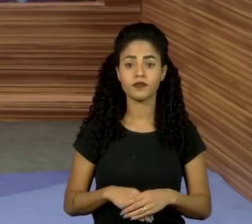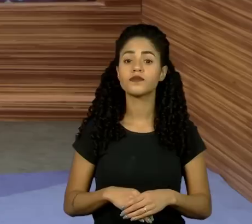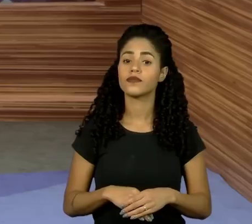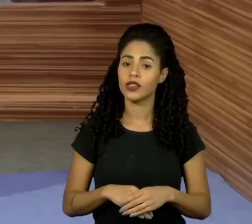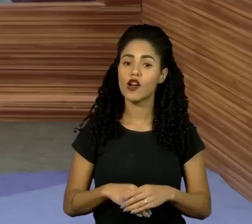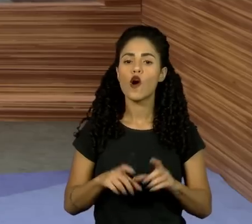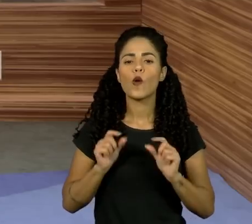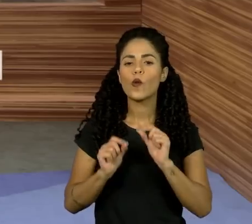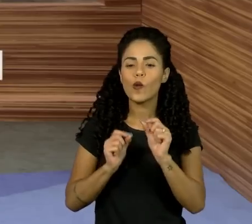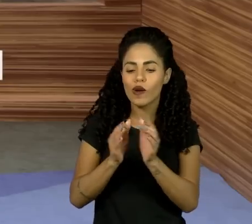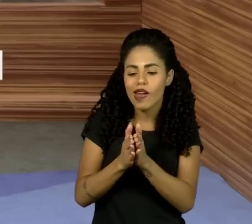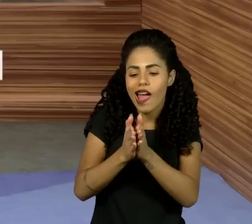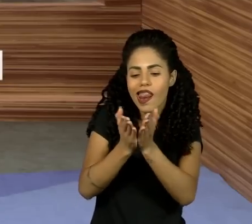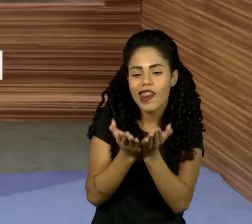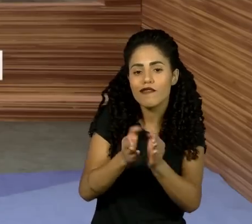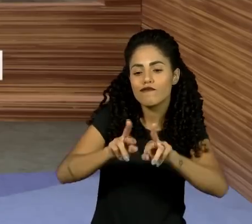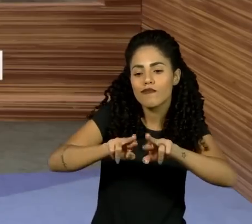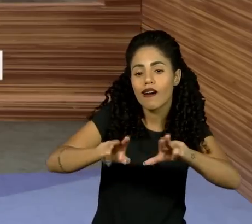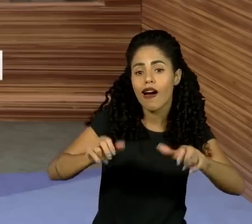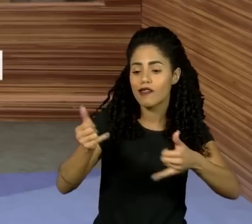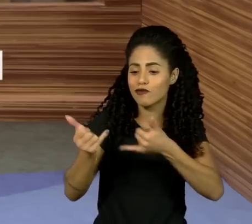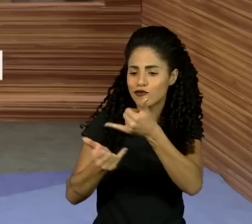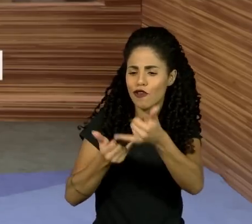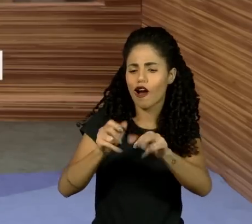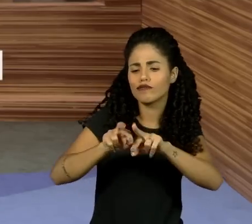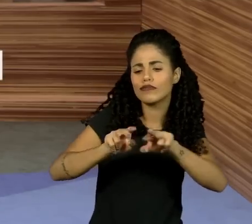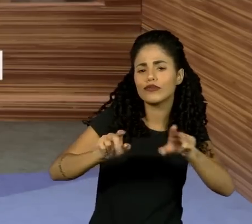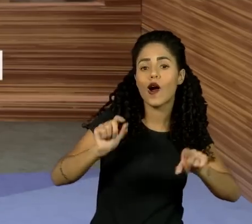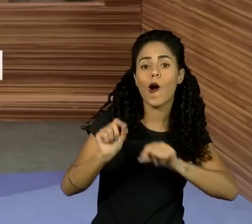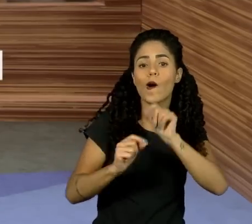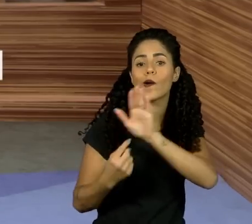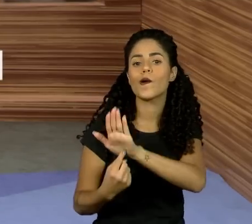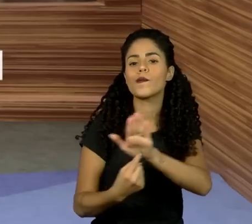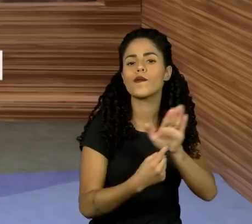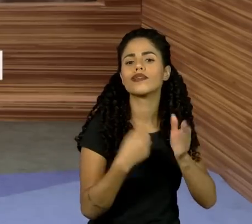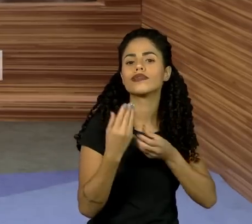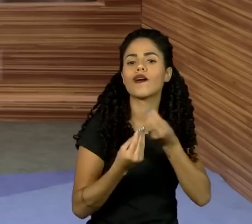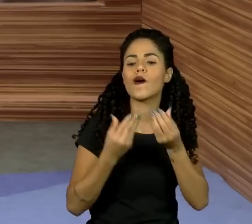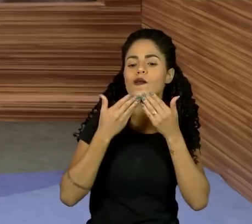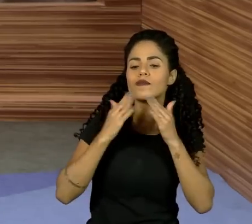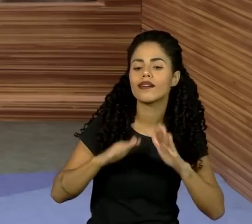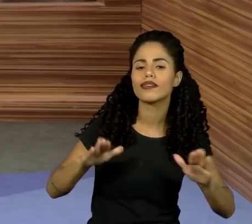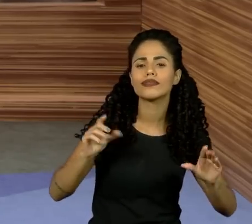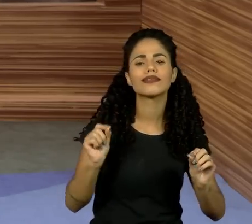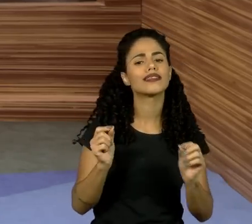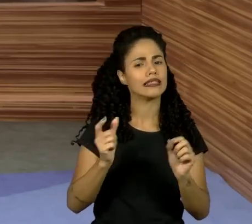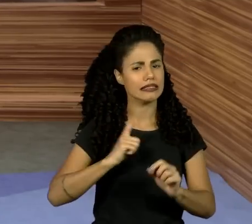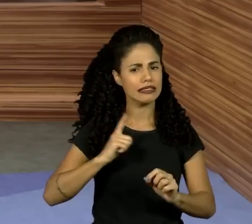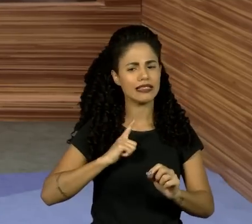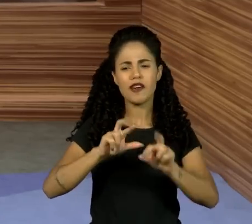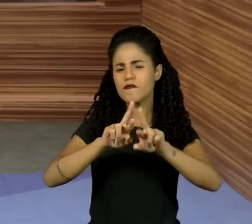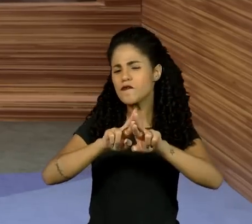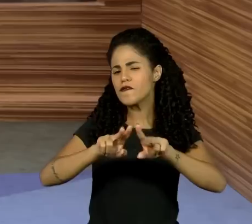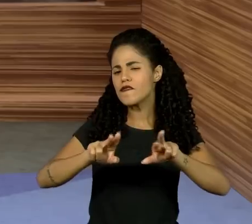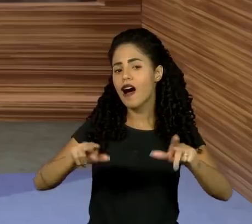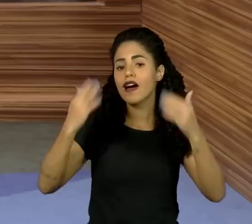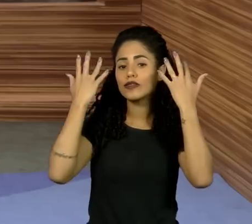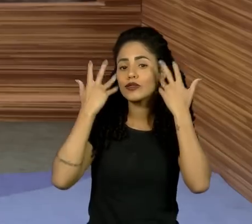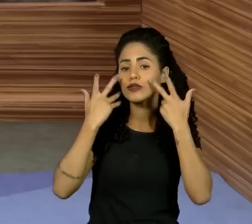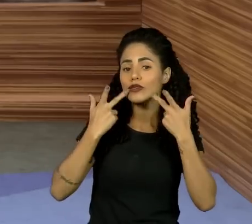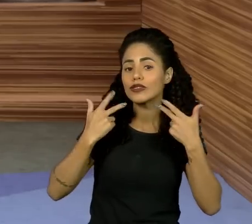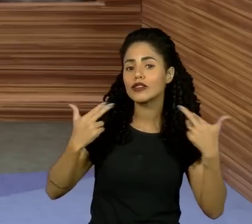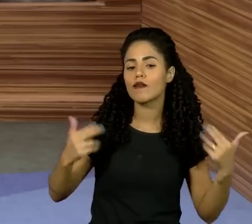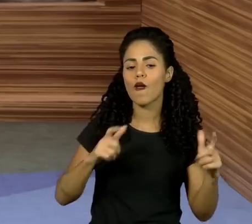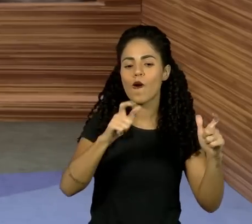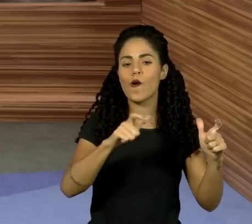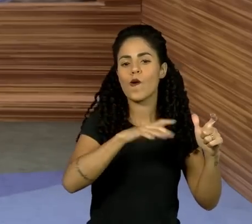kit educativo com livros e jogos diverte e revela para as crianças a riqueza de espécies da fauna da